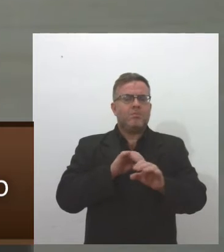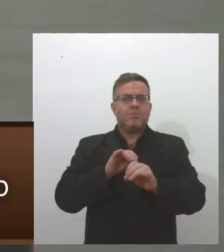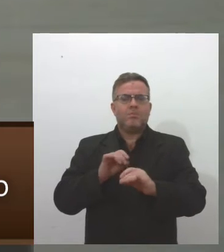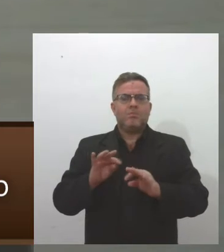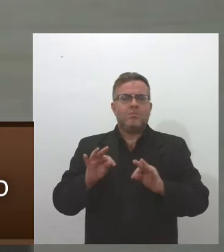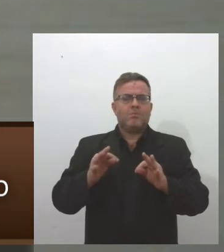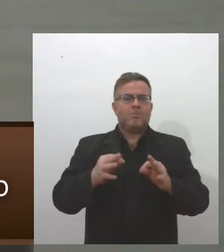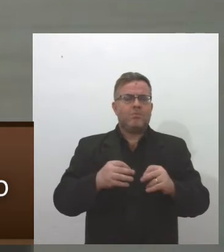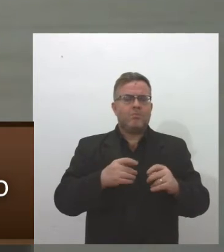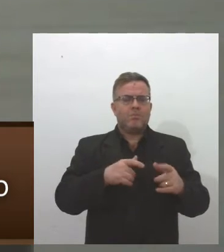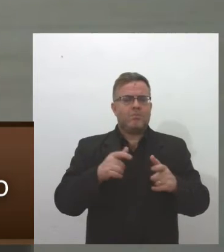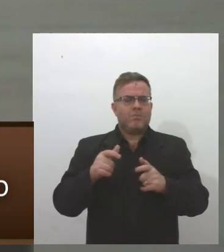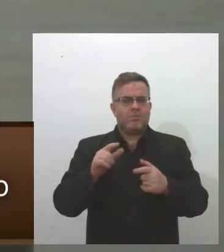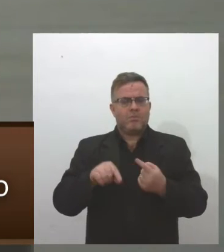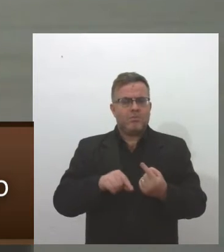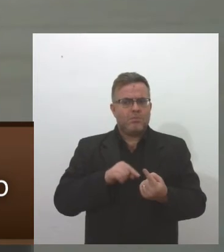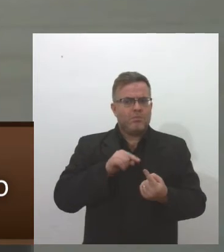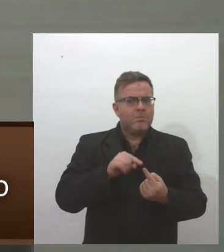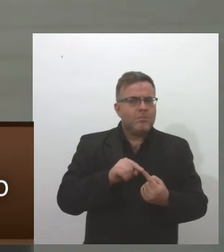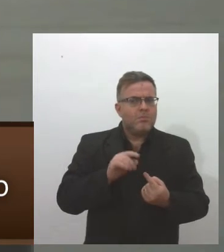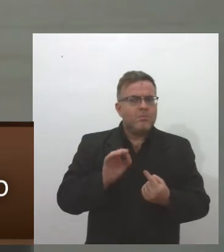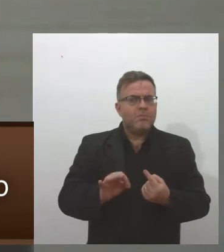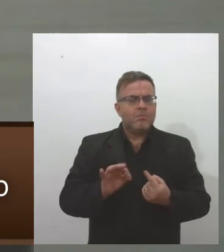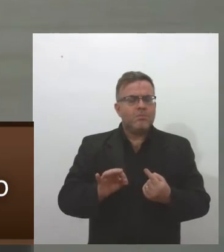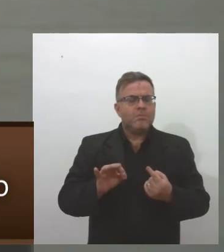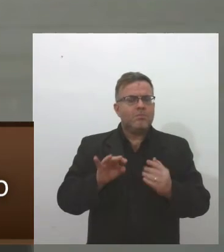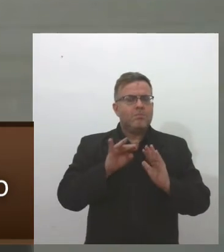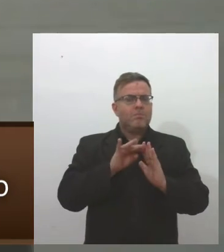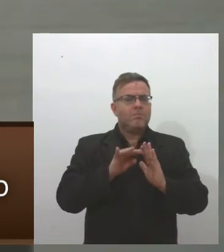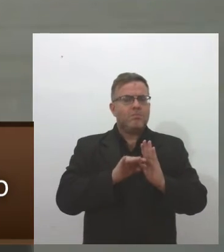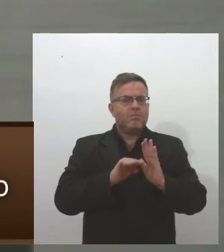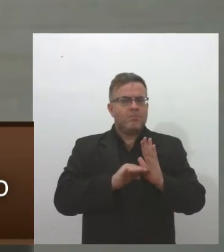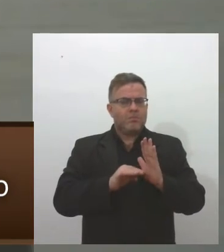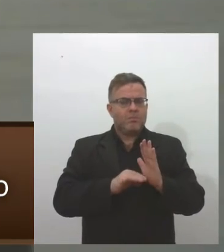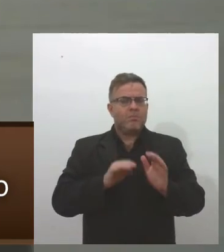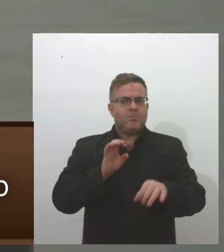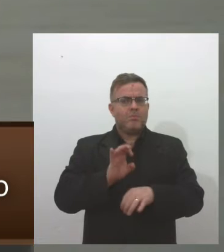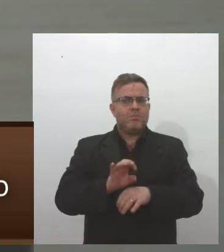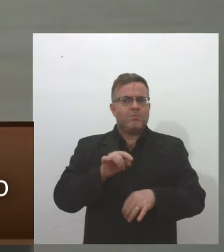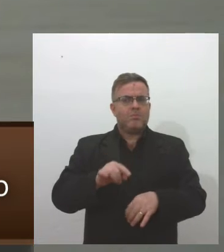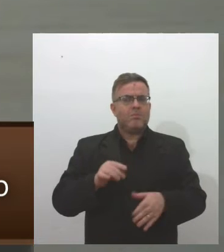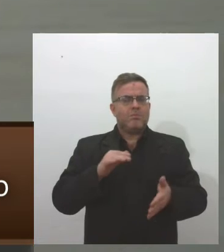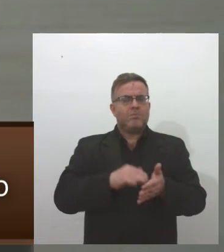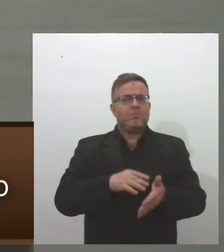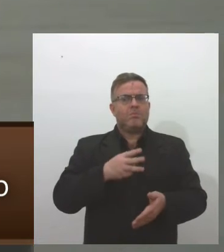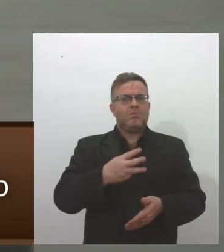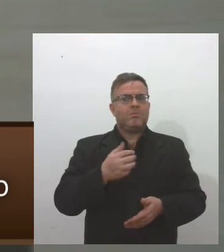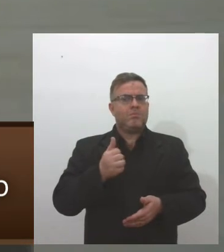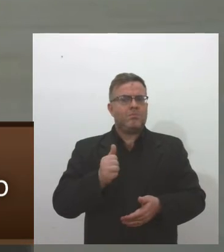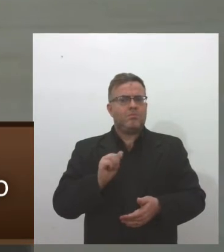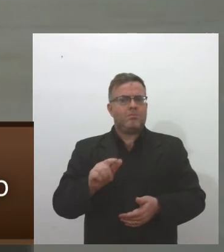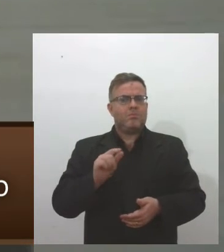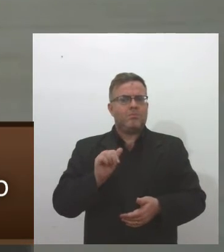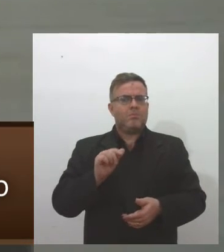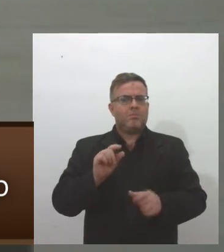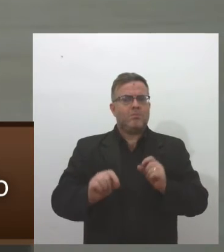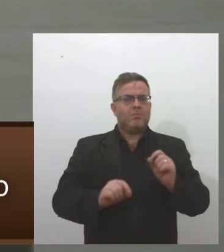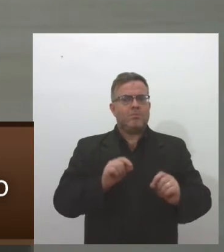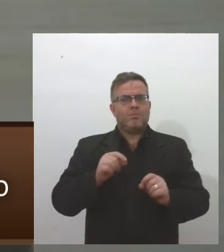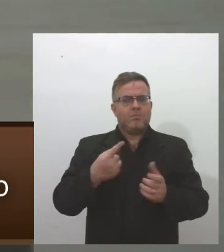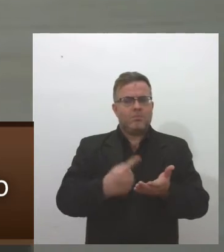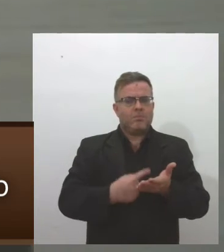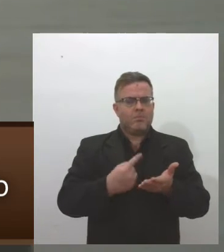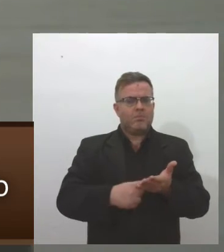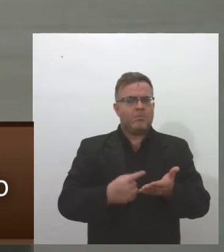A abertura do Fórum Itinerante do Plano Estadual Sustentável aconteceu no dia 31 de agosto e foi em Nossa Senhora Socorro, no plenário